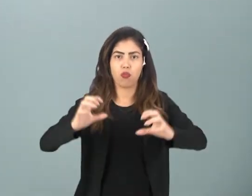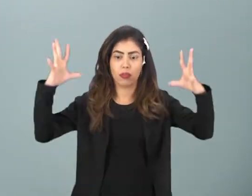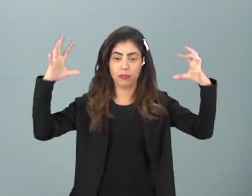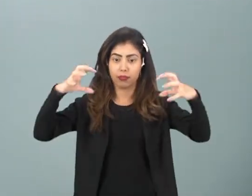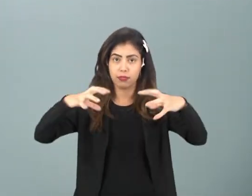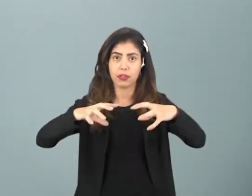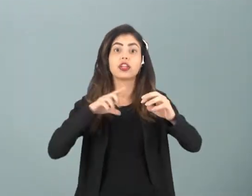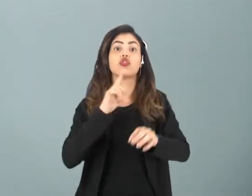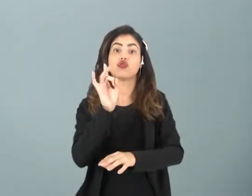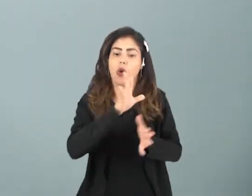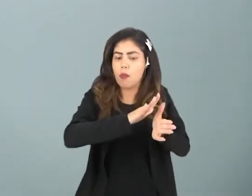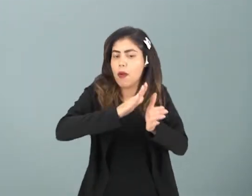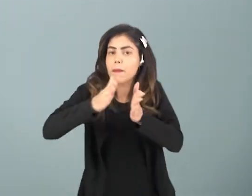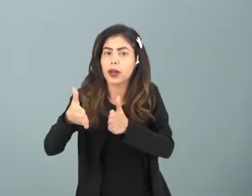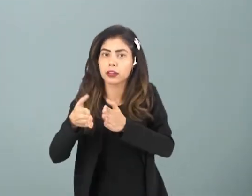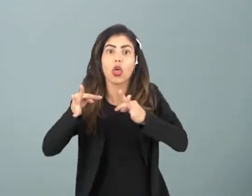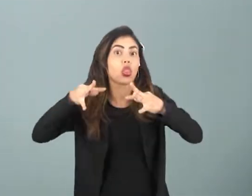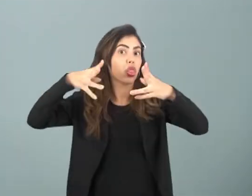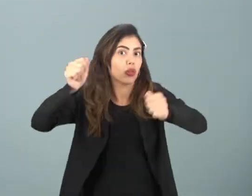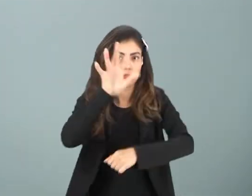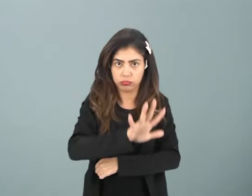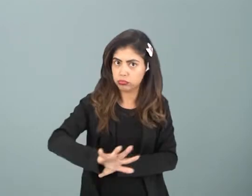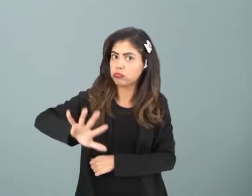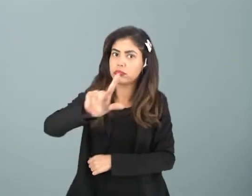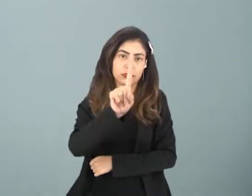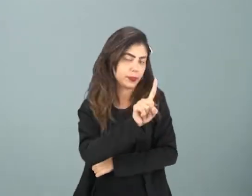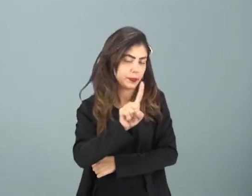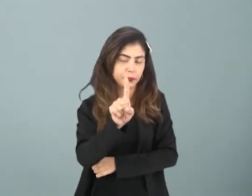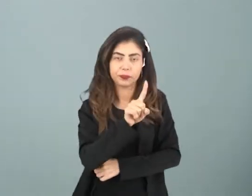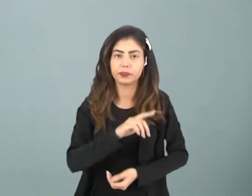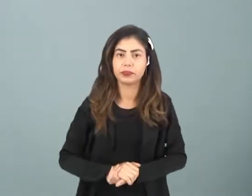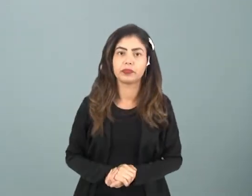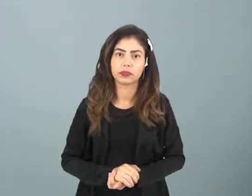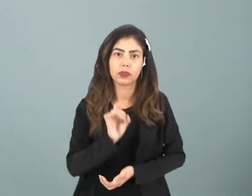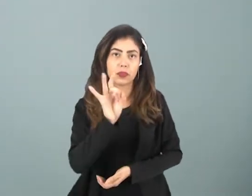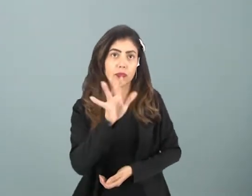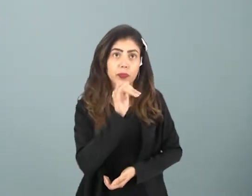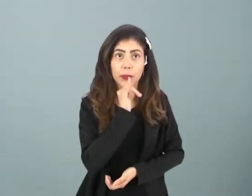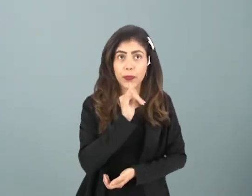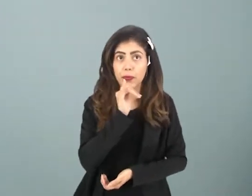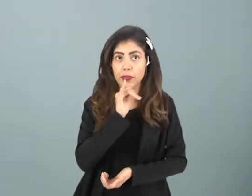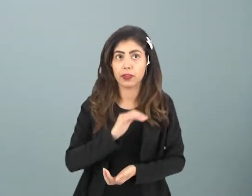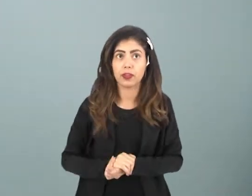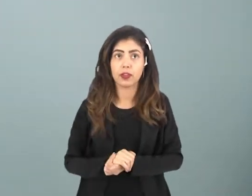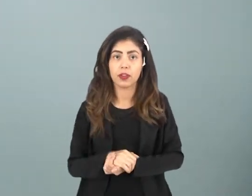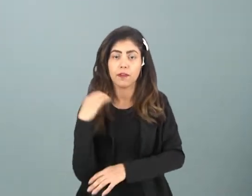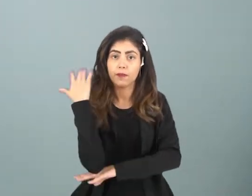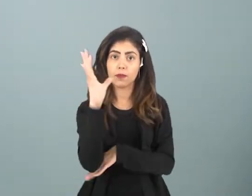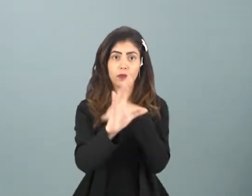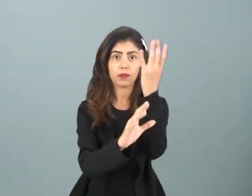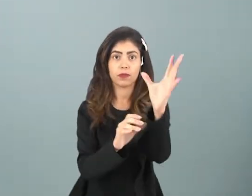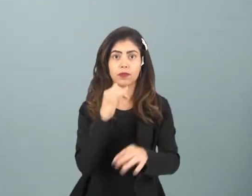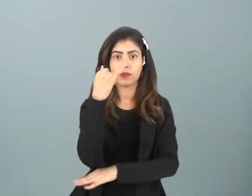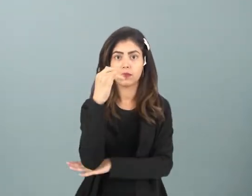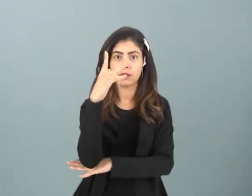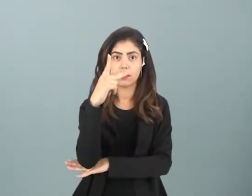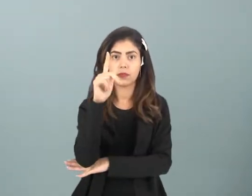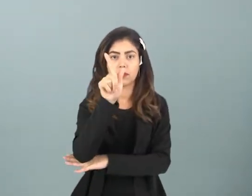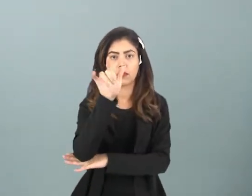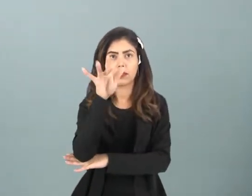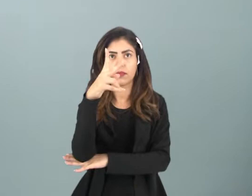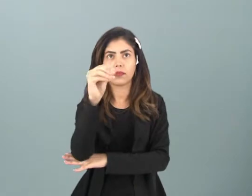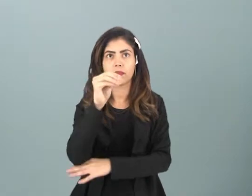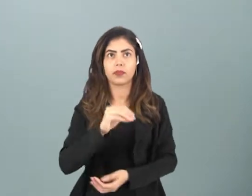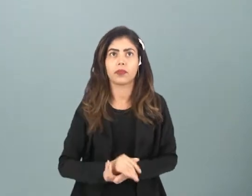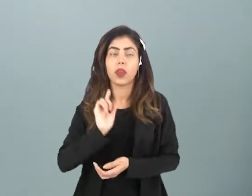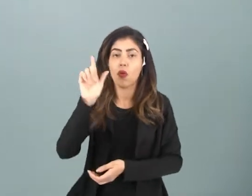é apenas numa parte, não é no todo. Então isso aí eu tenho um exemplo de floresta de igapó. Um outro